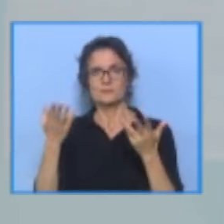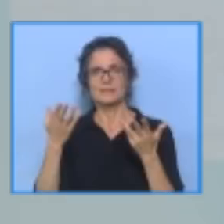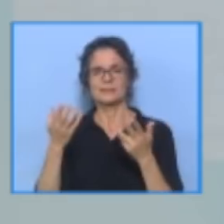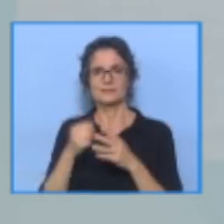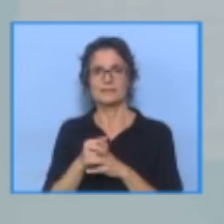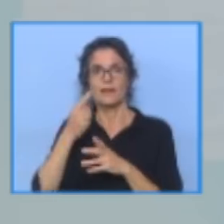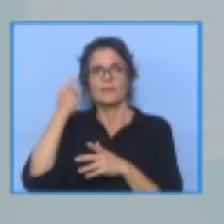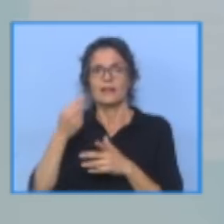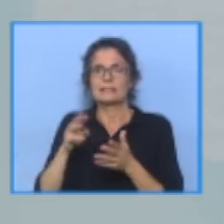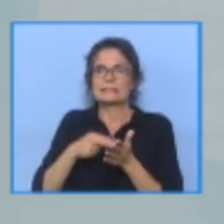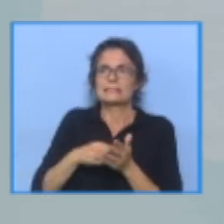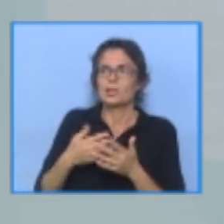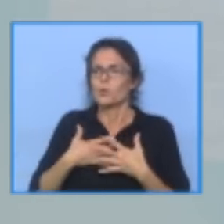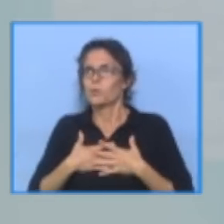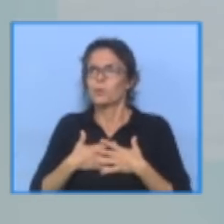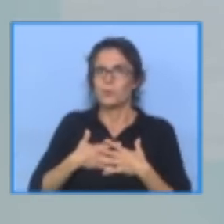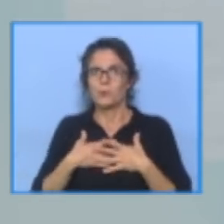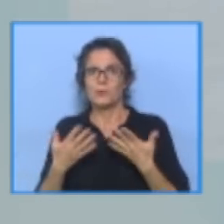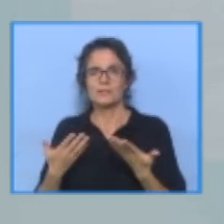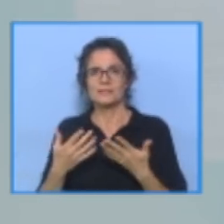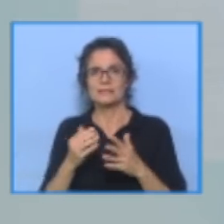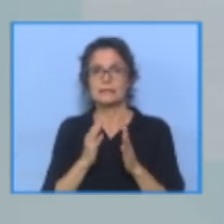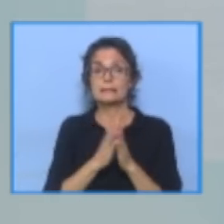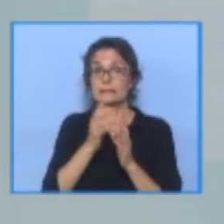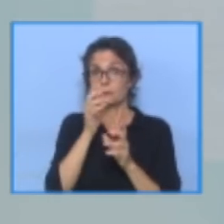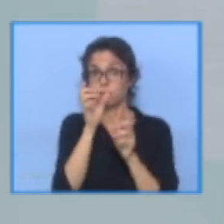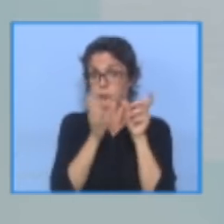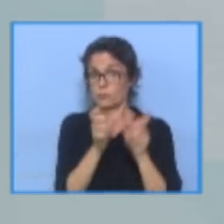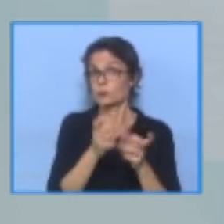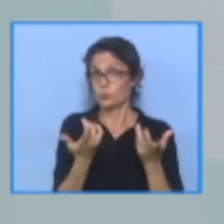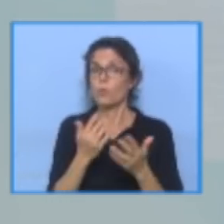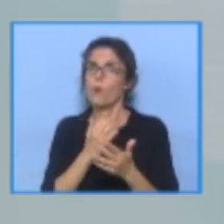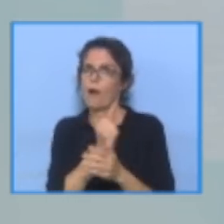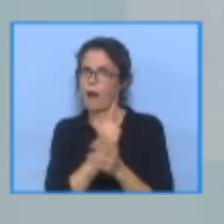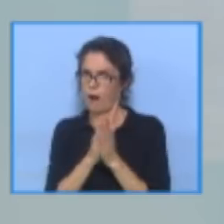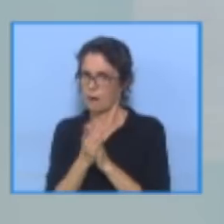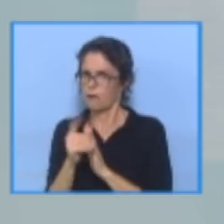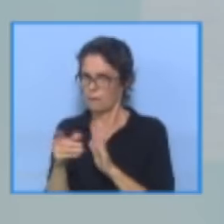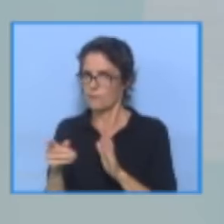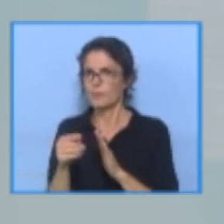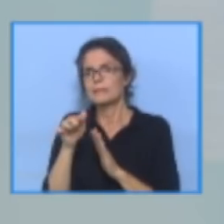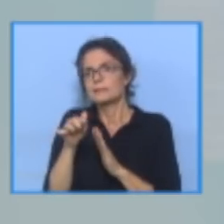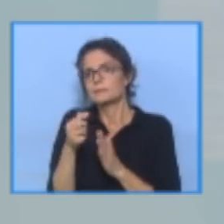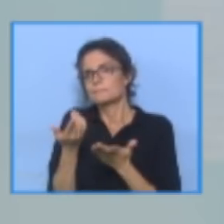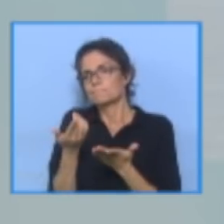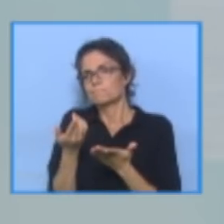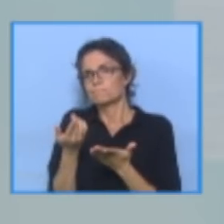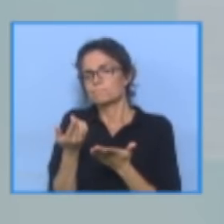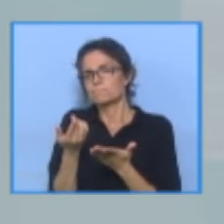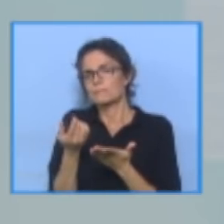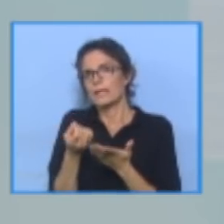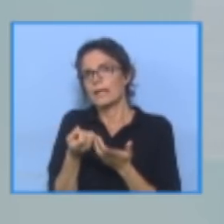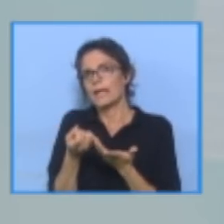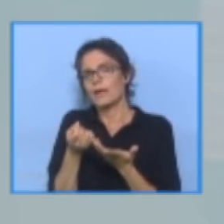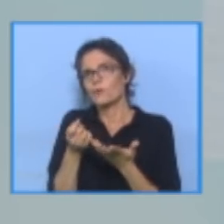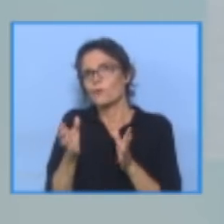expectativa, tanto pelas autoridades civis, pela Igreja, naturalmente. É um pequeno